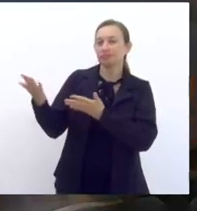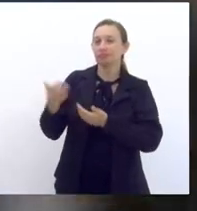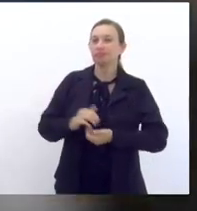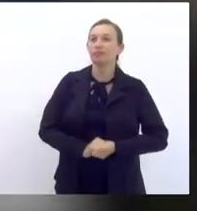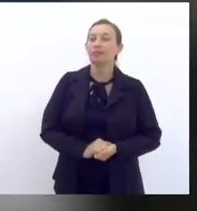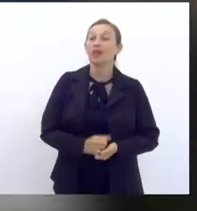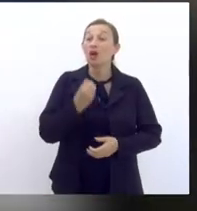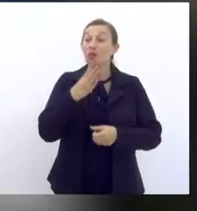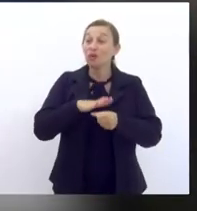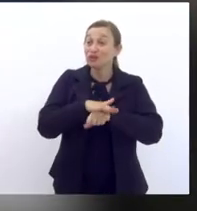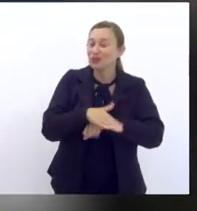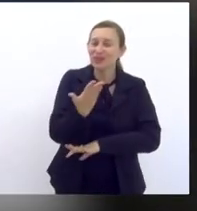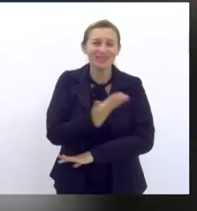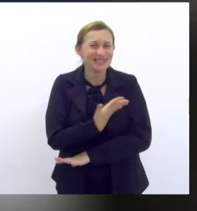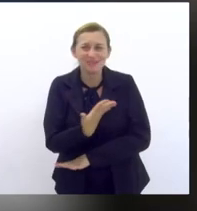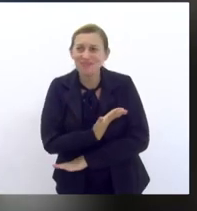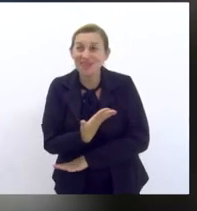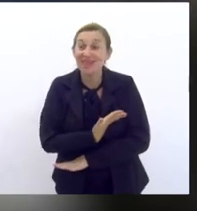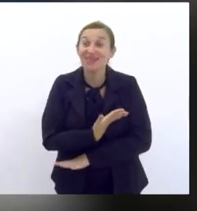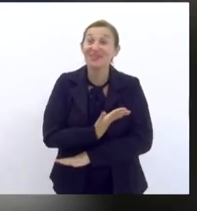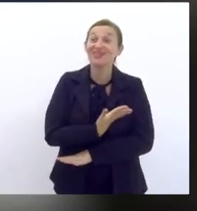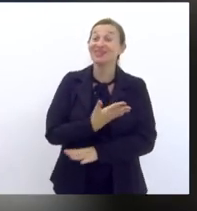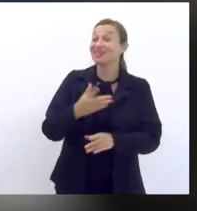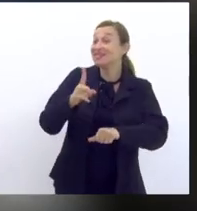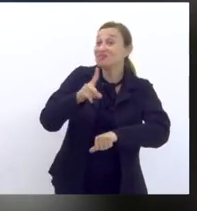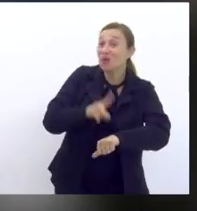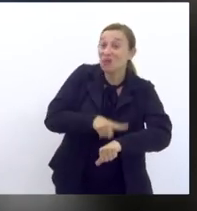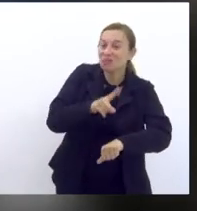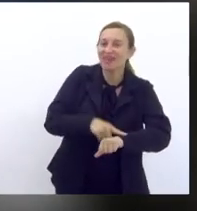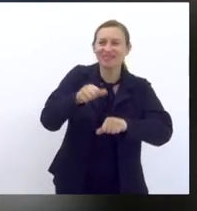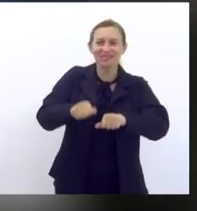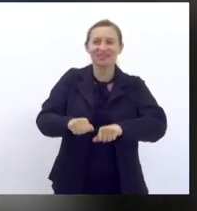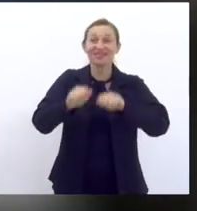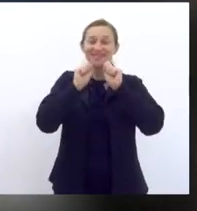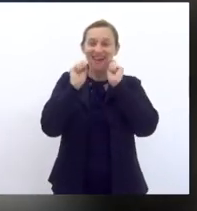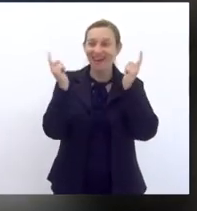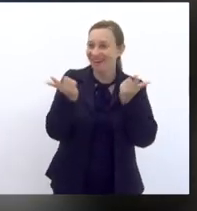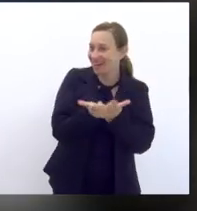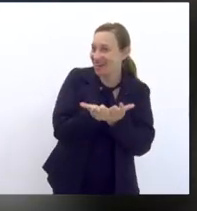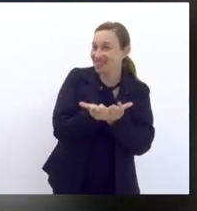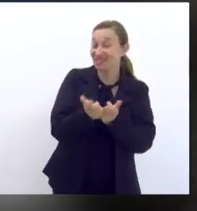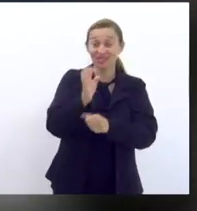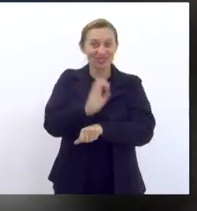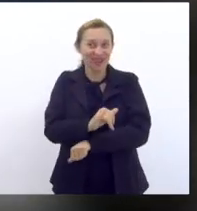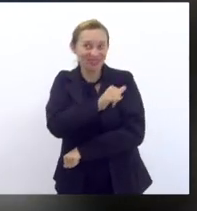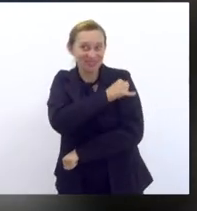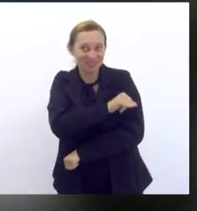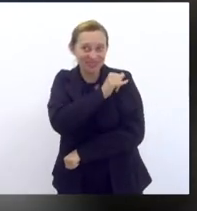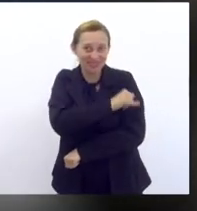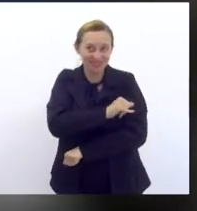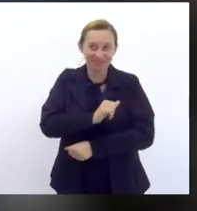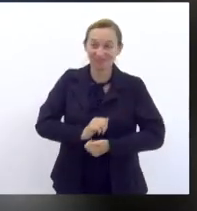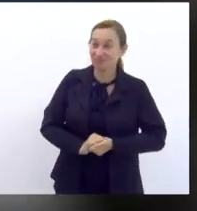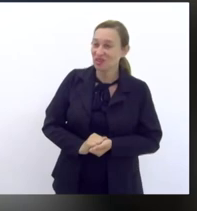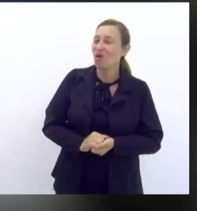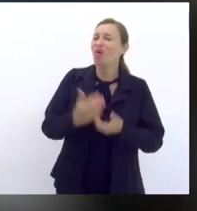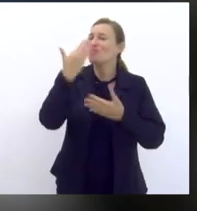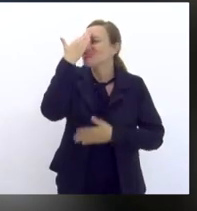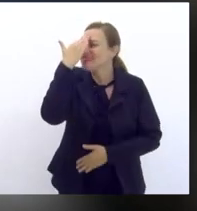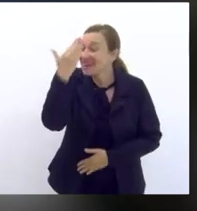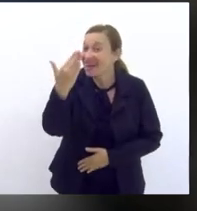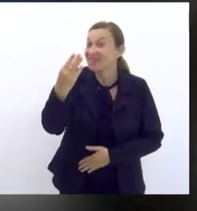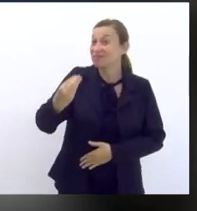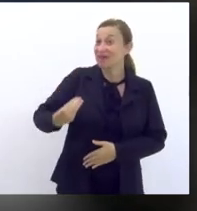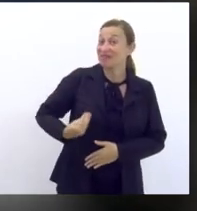Boa noite queridos amigos que estão neste momento na Assembleia Legislativa do Estado do Rio de Janeiro Muito obrigado